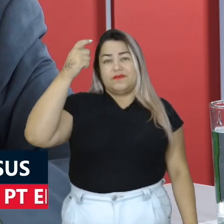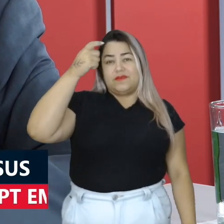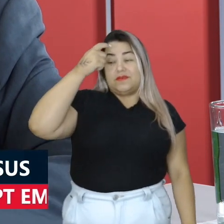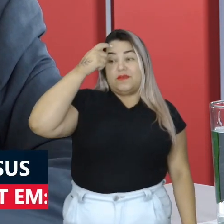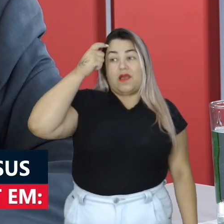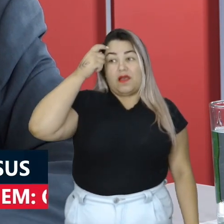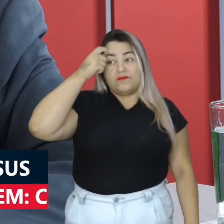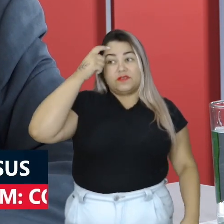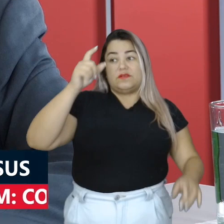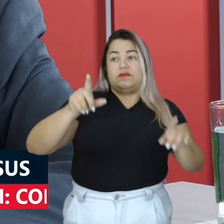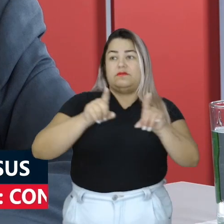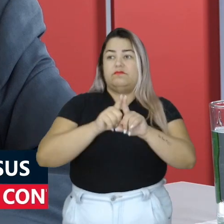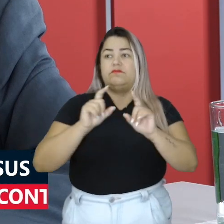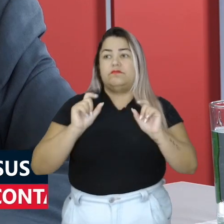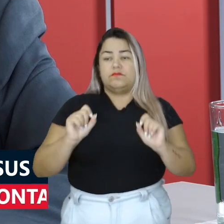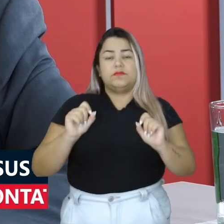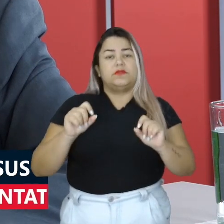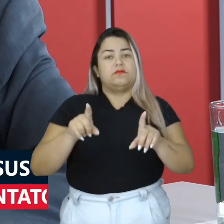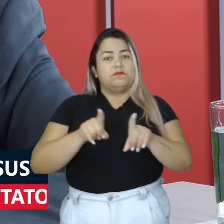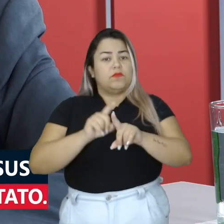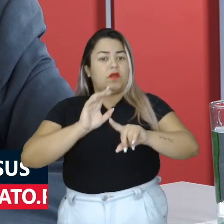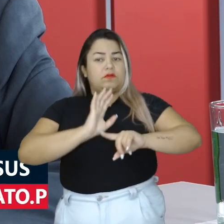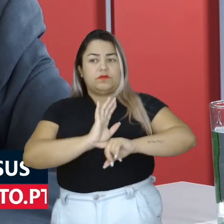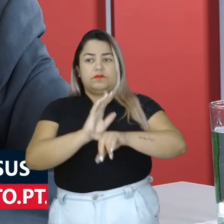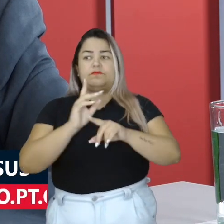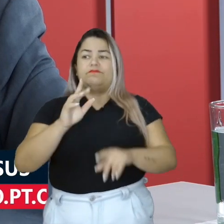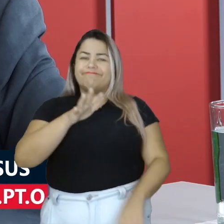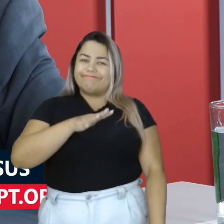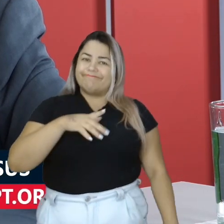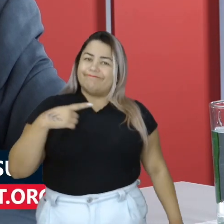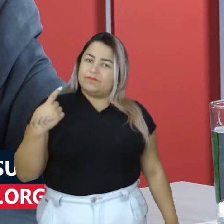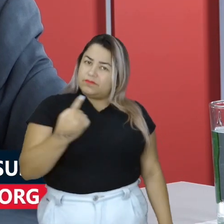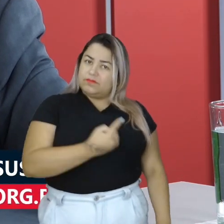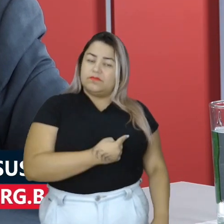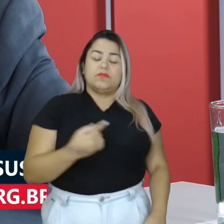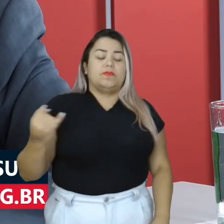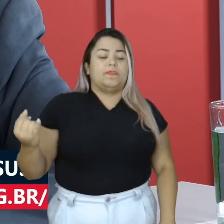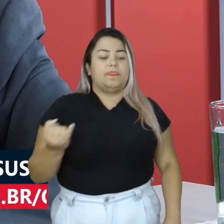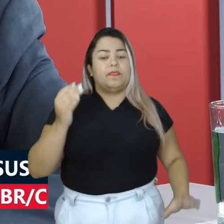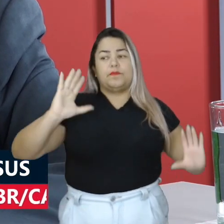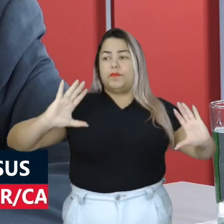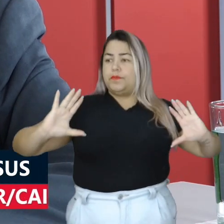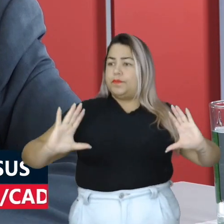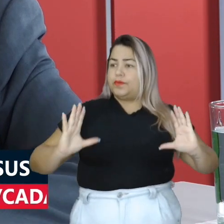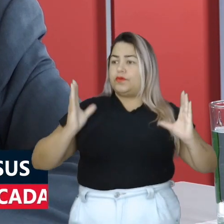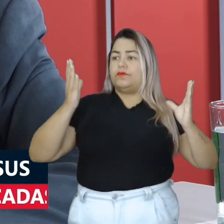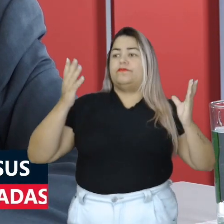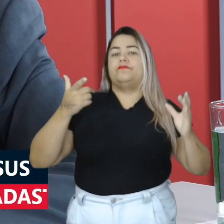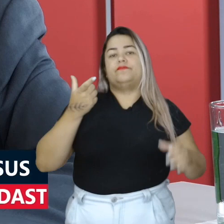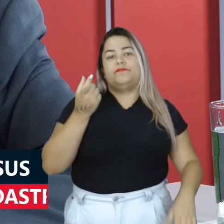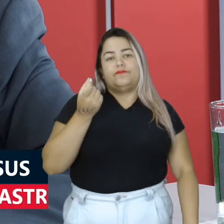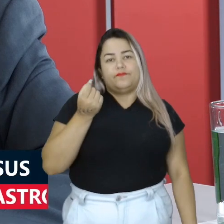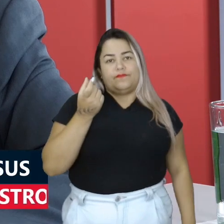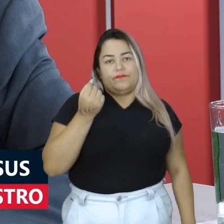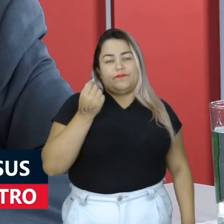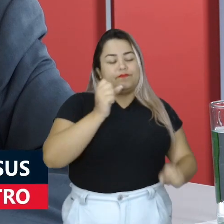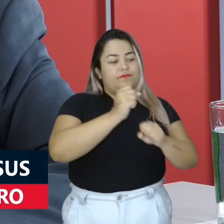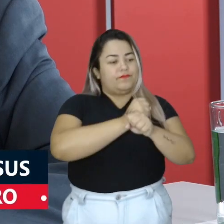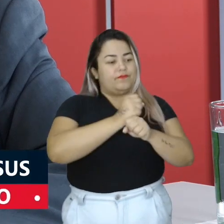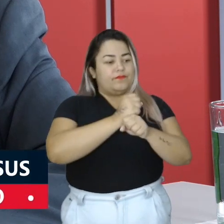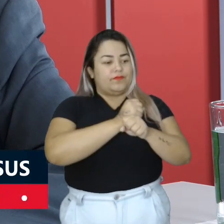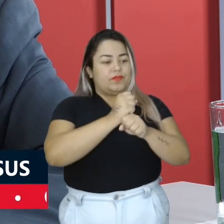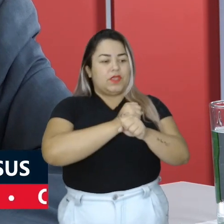que também são atendidas. E para nós é muito importante comemorarmos, né? 20 anos do